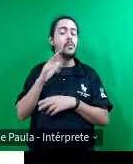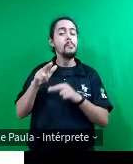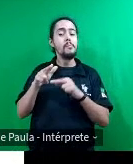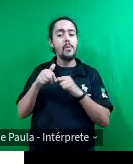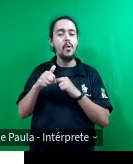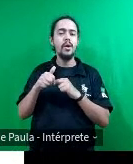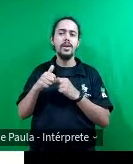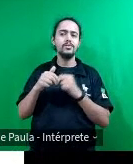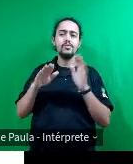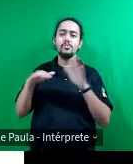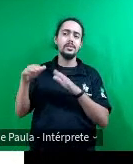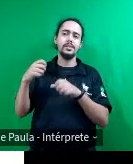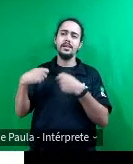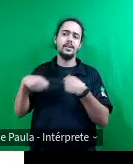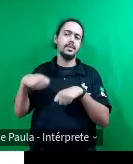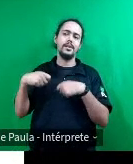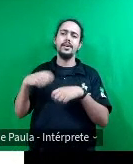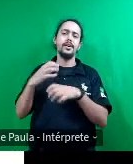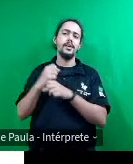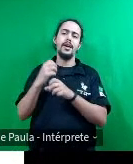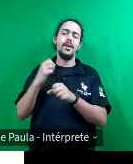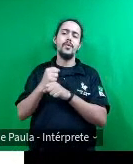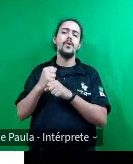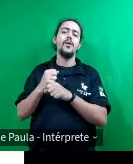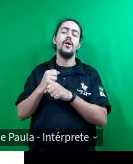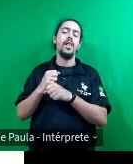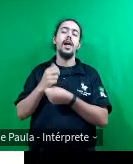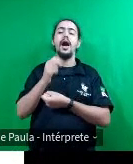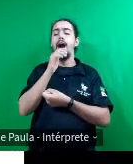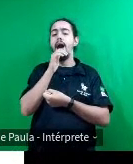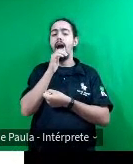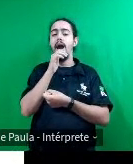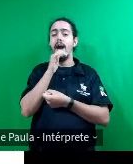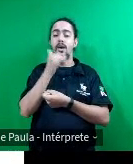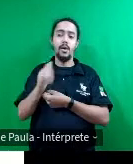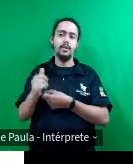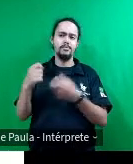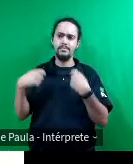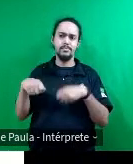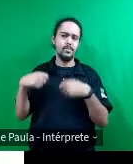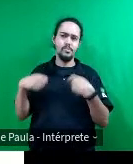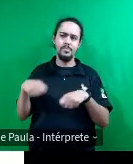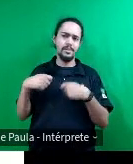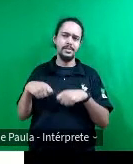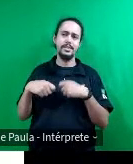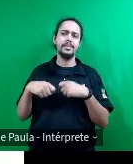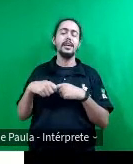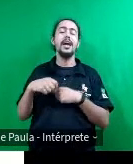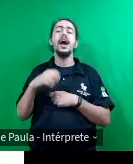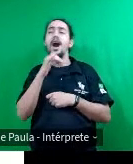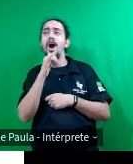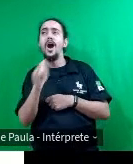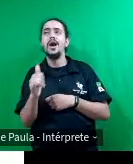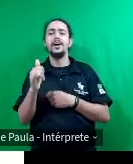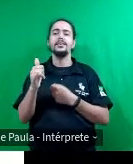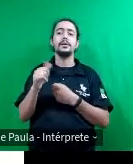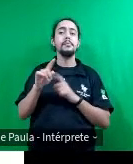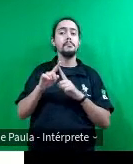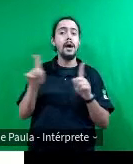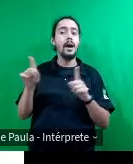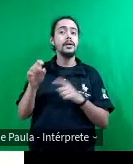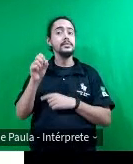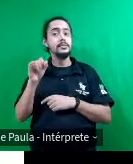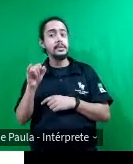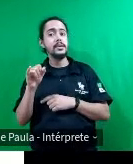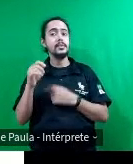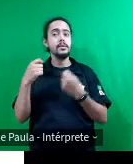não precisa fazer esse passo a mais, né? Essa equação a mais de calcular a corrente que circula por circuito. Se calcular